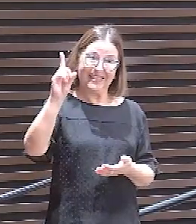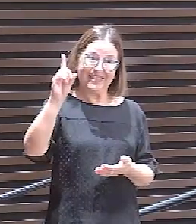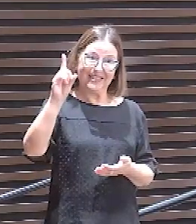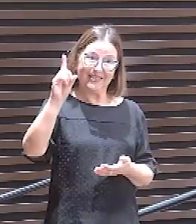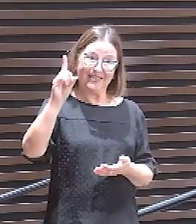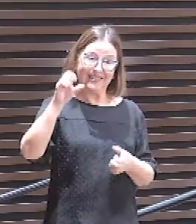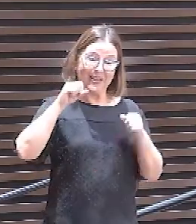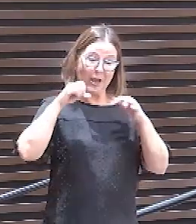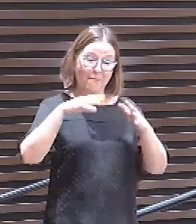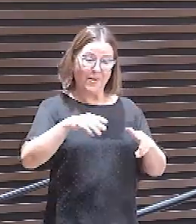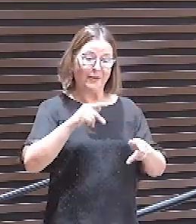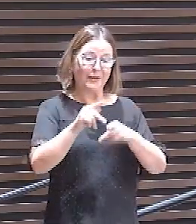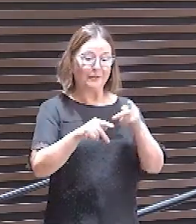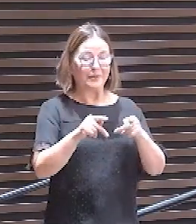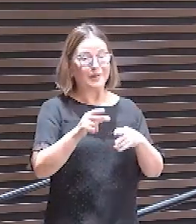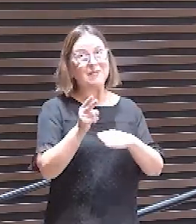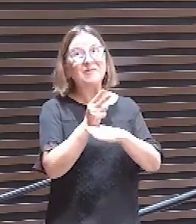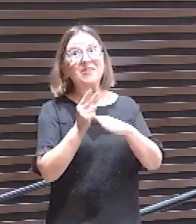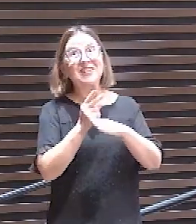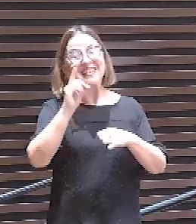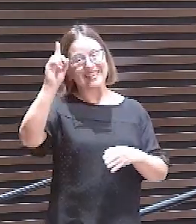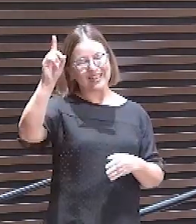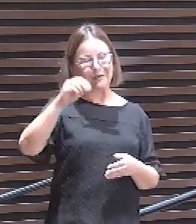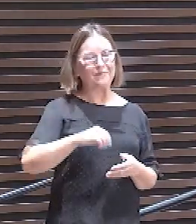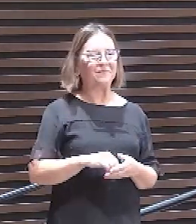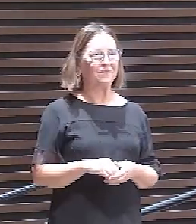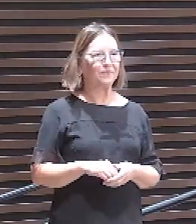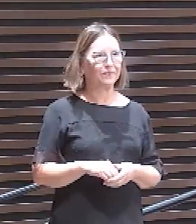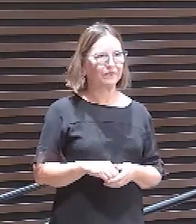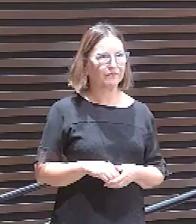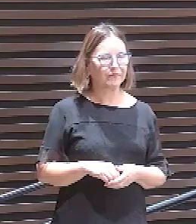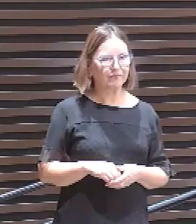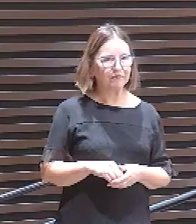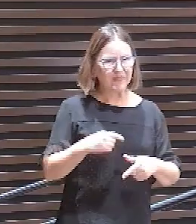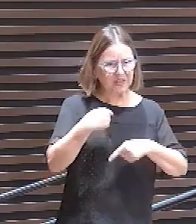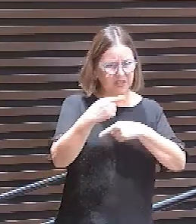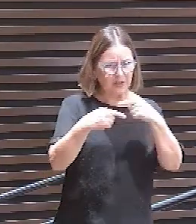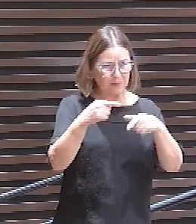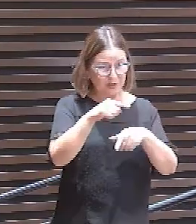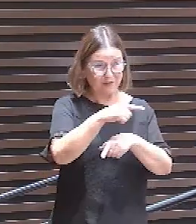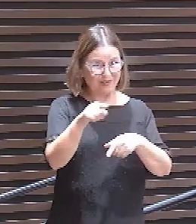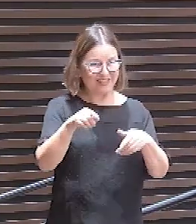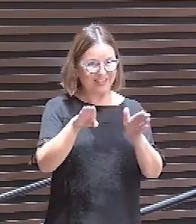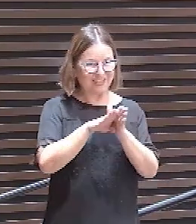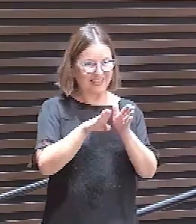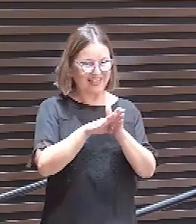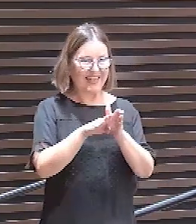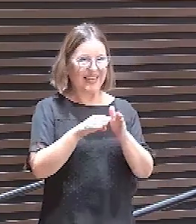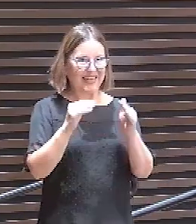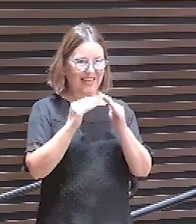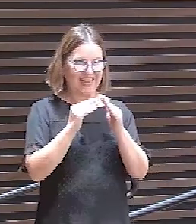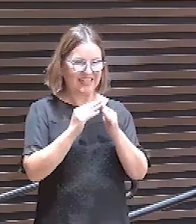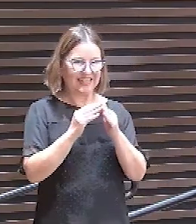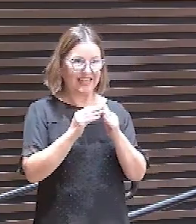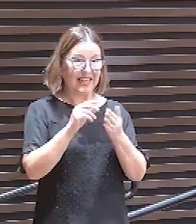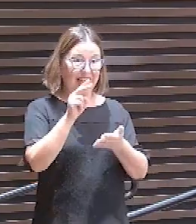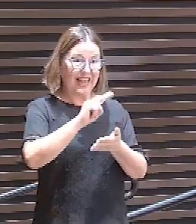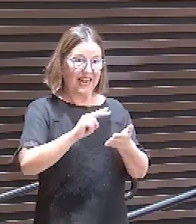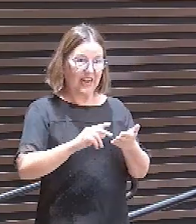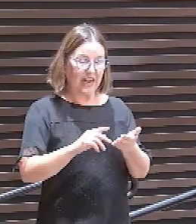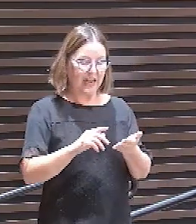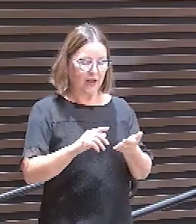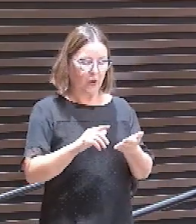buscam. Falando em galardoador, depois quando você chegar em casa, leia a capa do